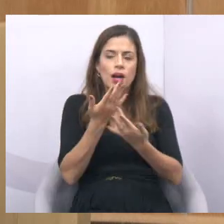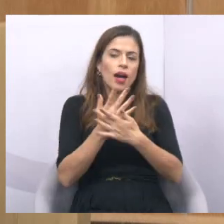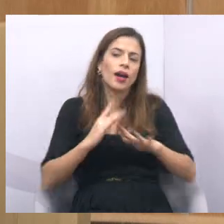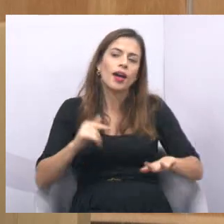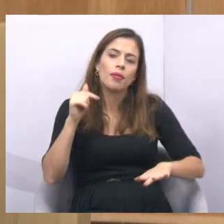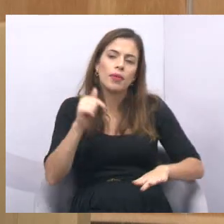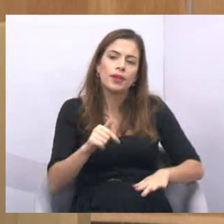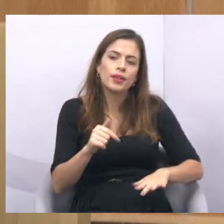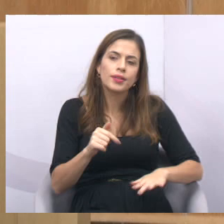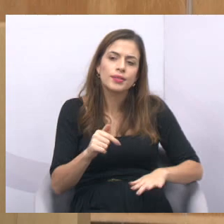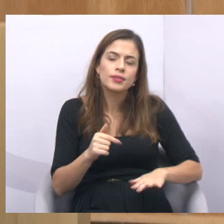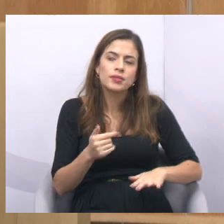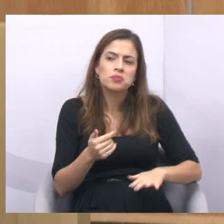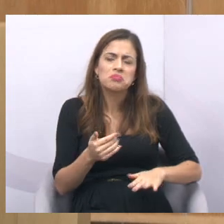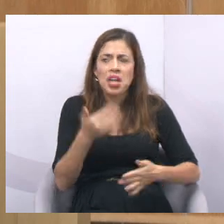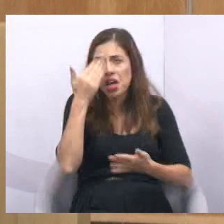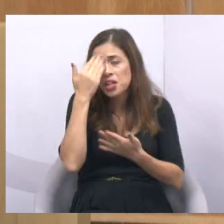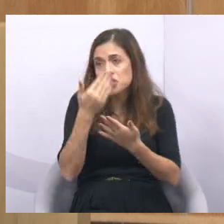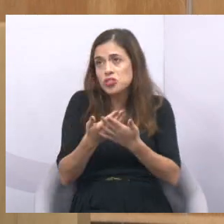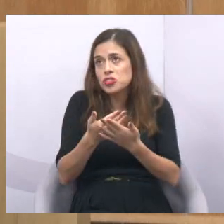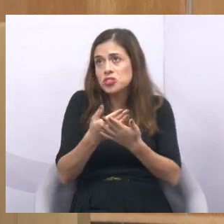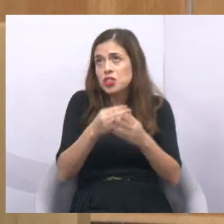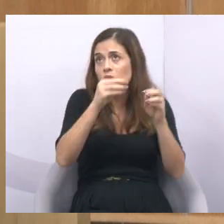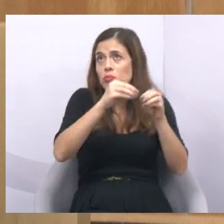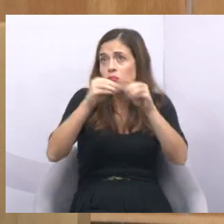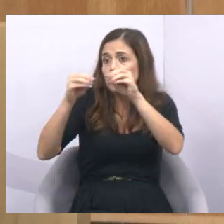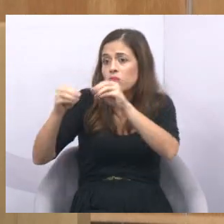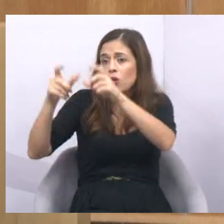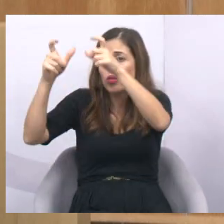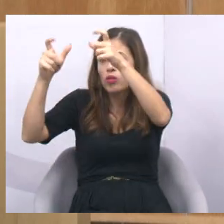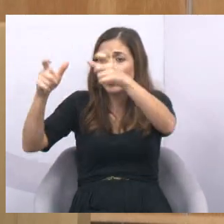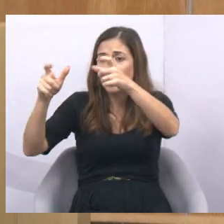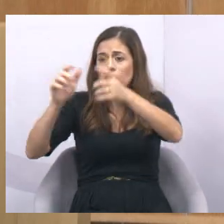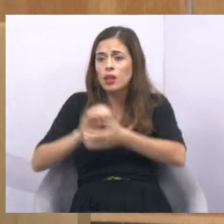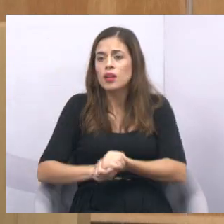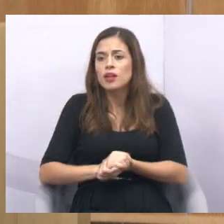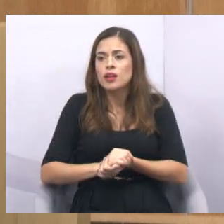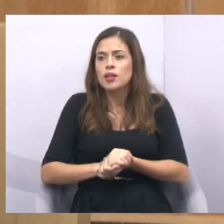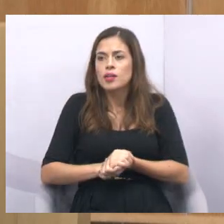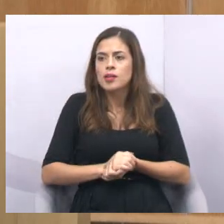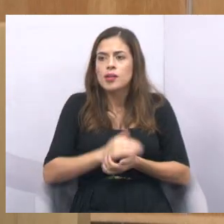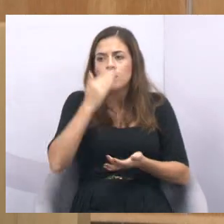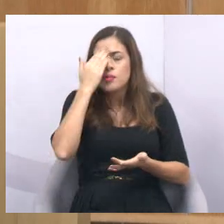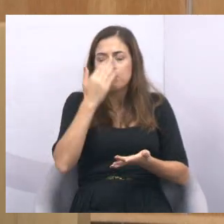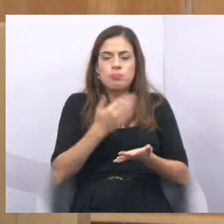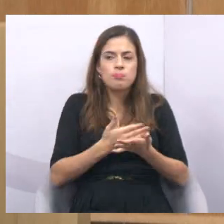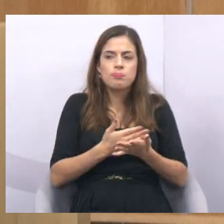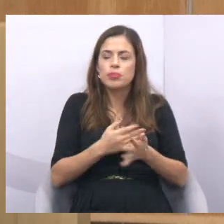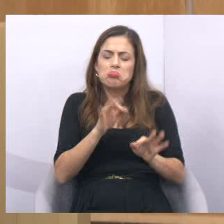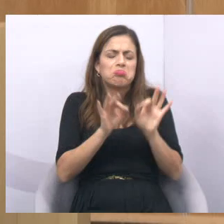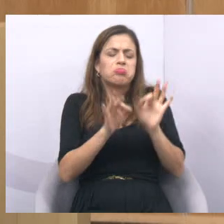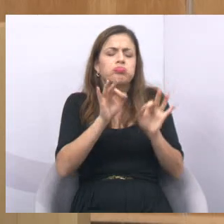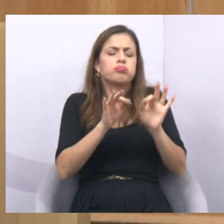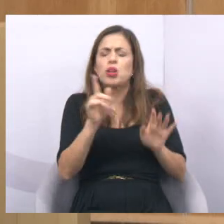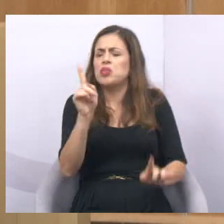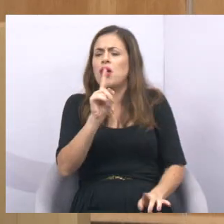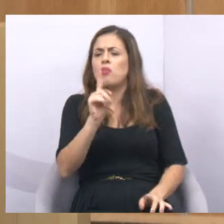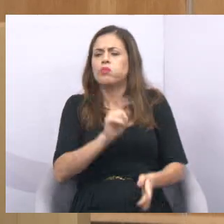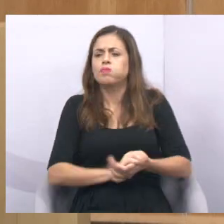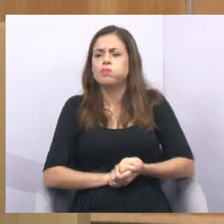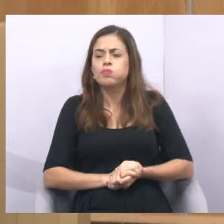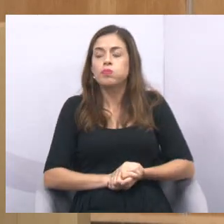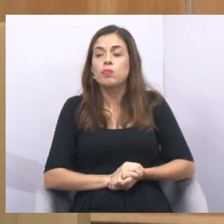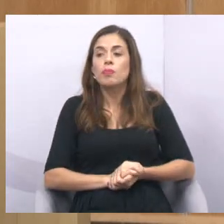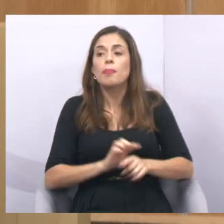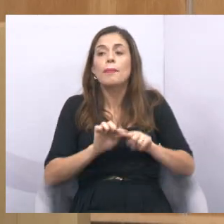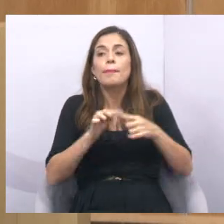aqui, tem gente que acredita que nós vamos para outro lugar, tem gente que acredita que a gente... Não vou julgar isso. Mas eu